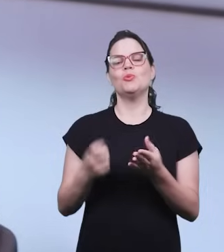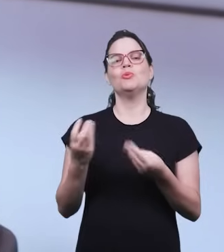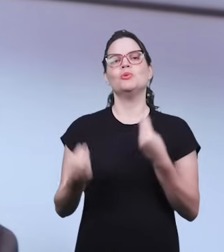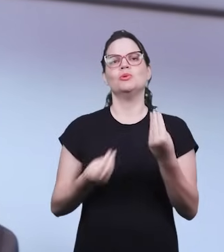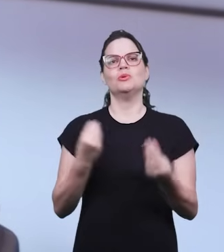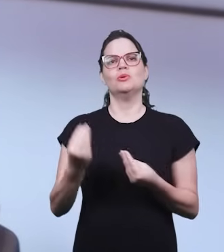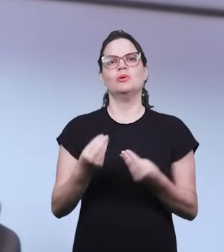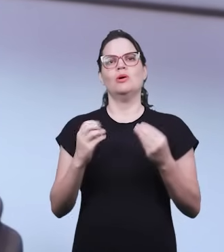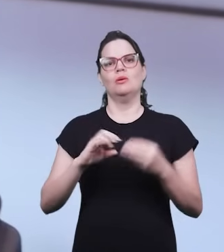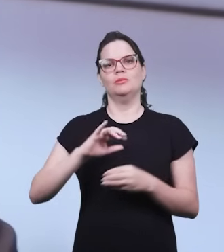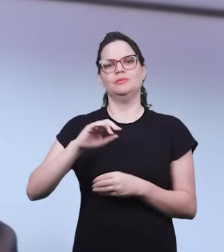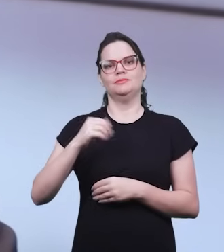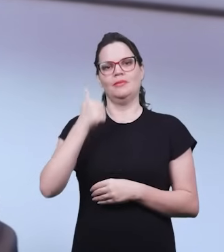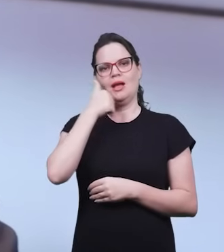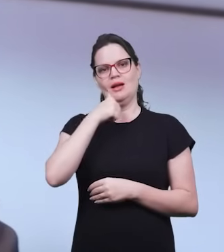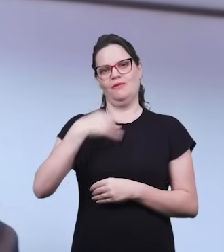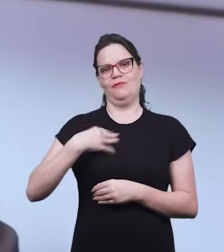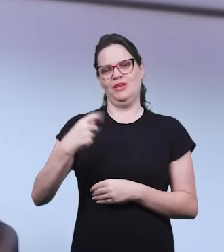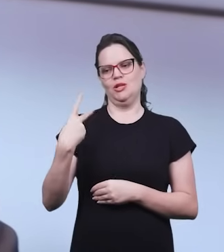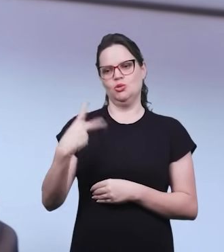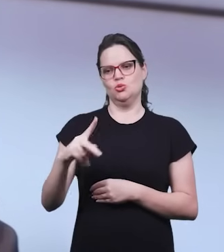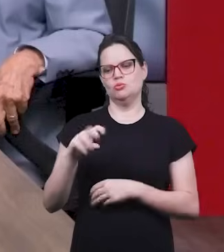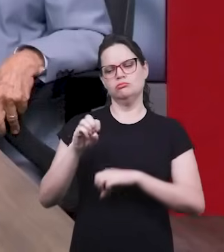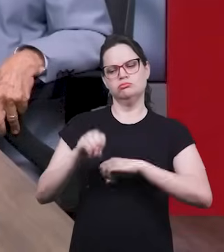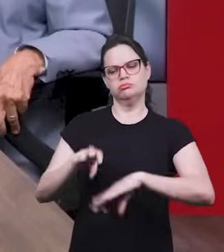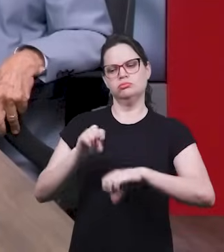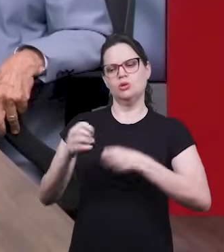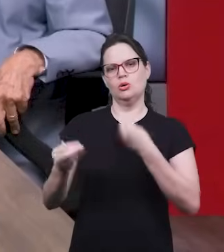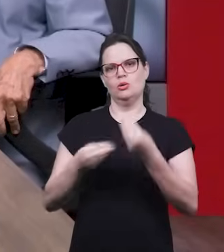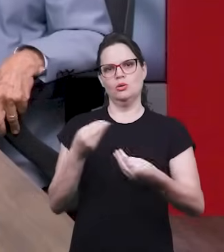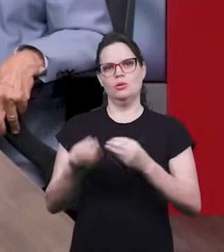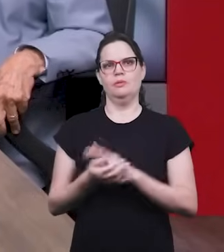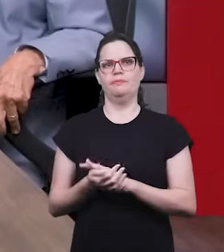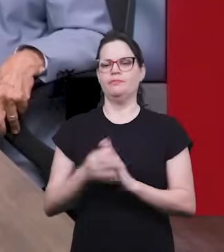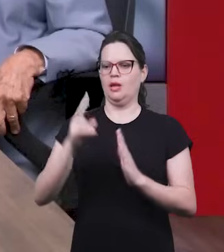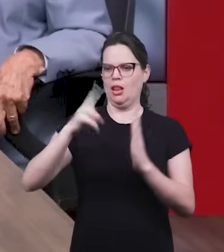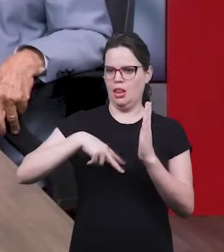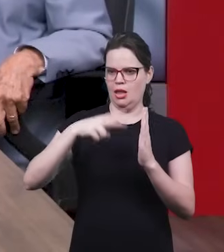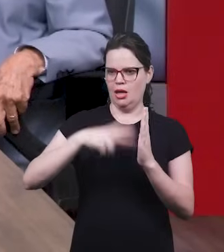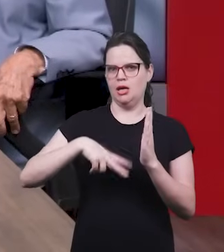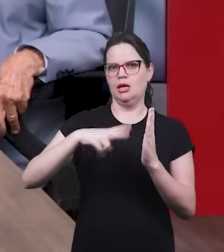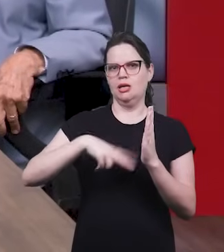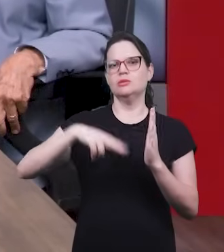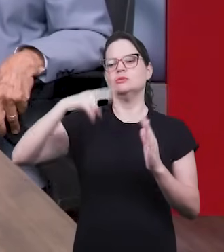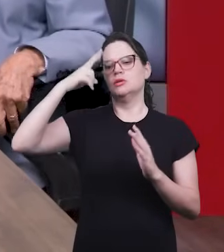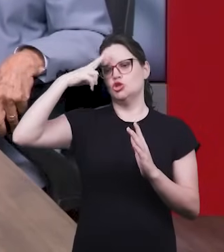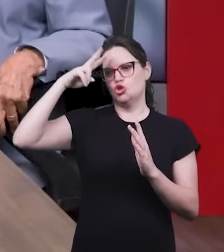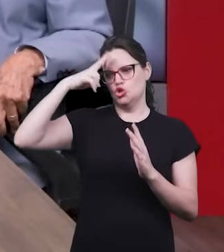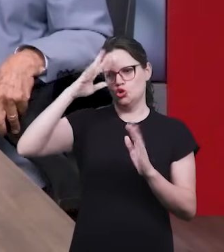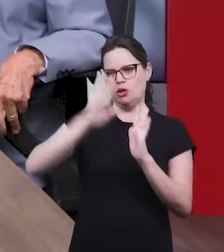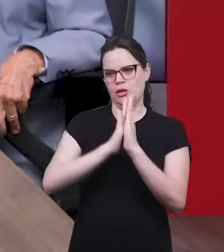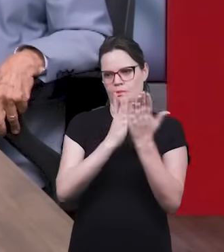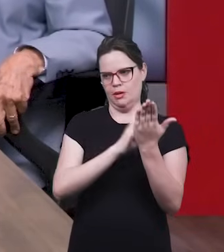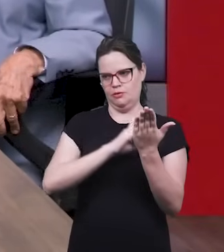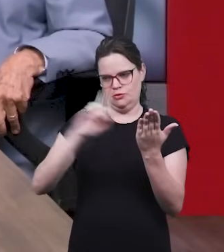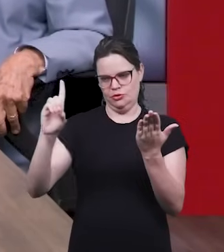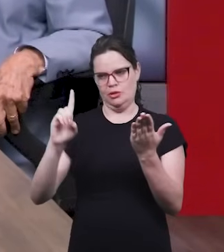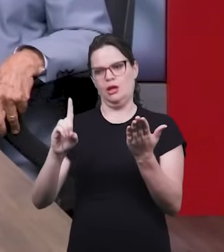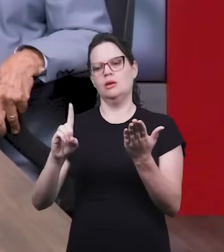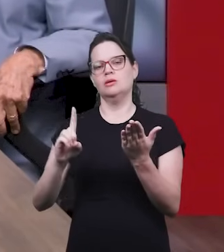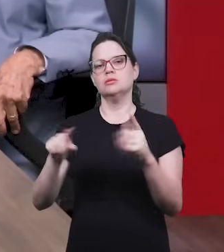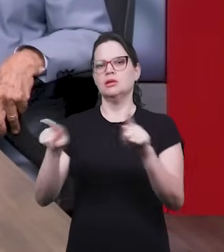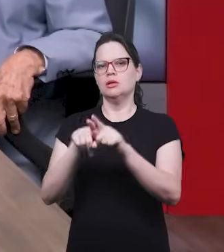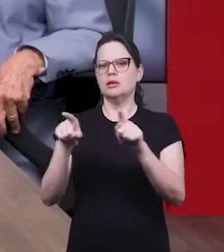de como a Juraminha foi criada. Né? Sim. Lendo histórias bíblicas antes de dormir, orientada